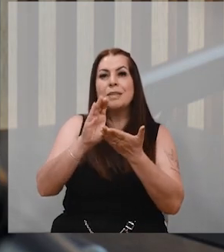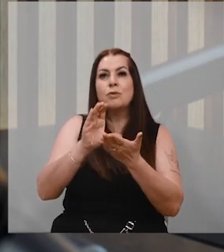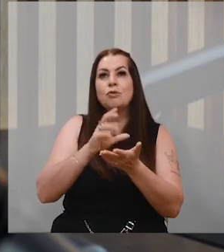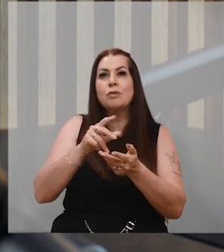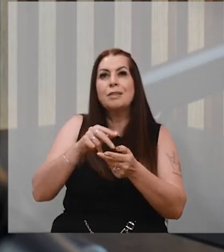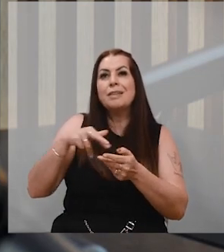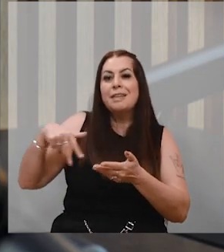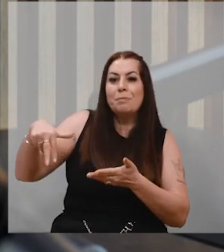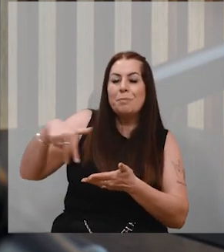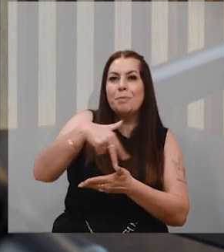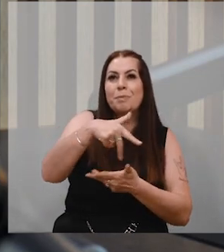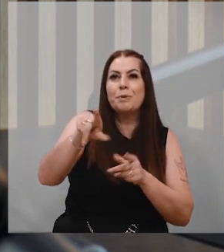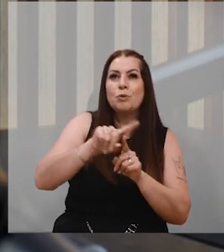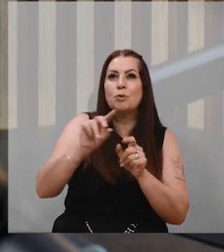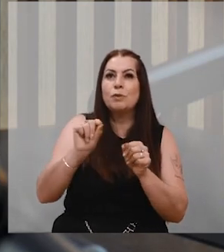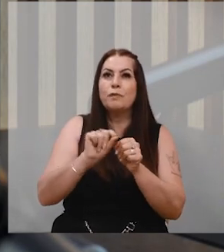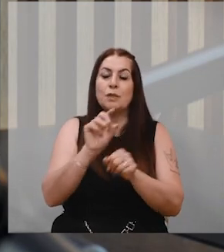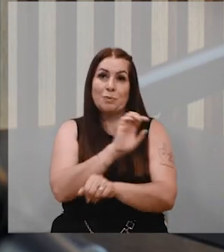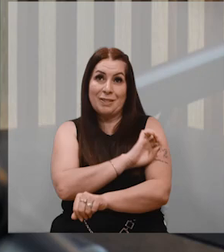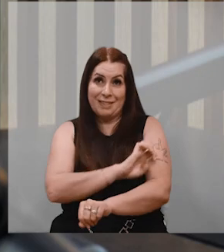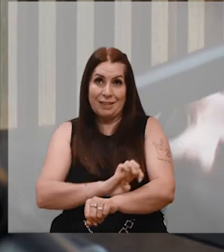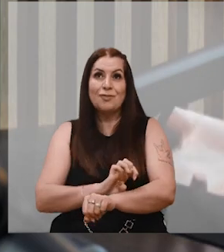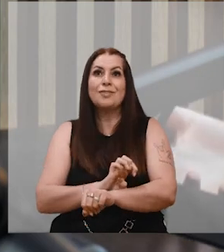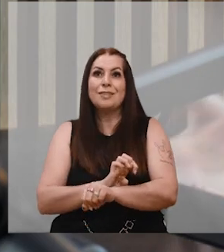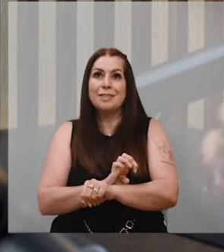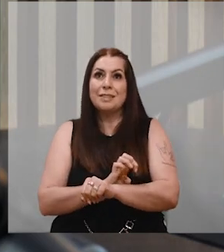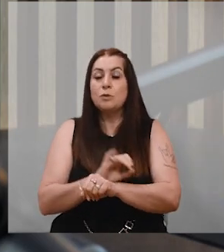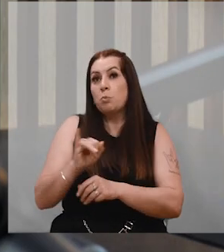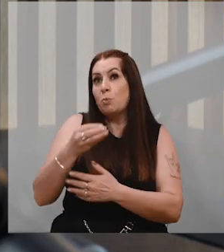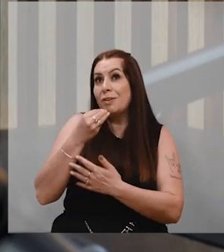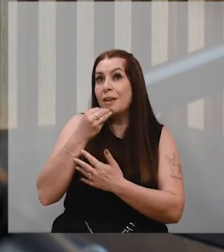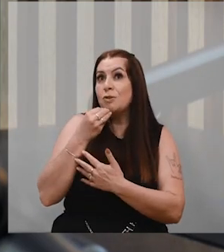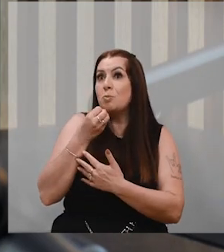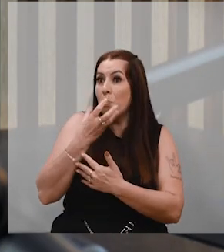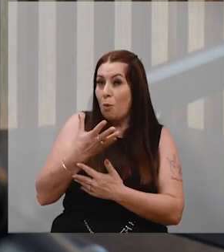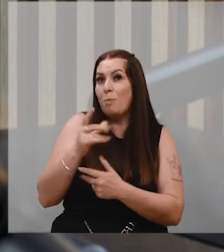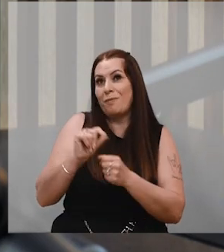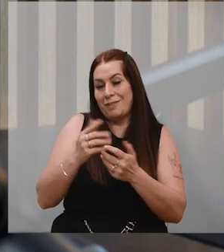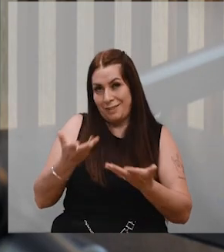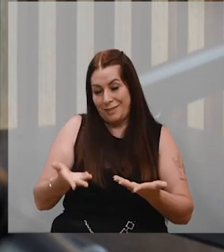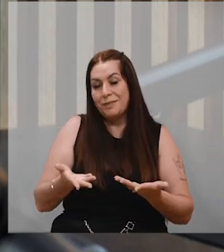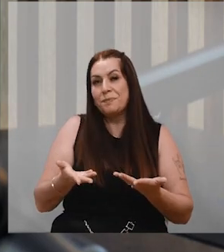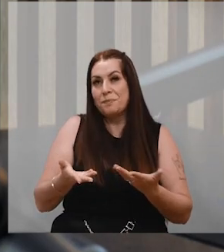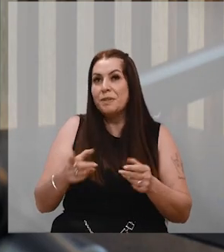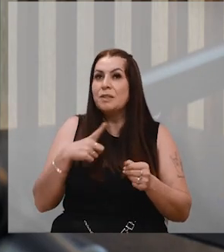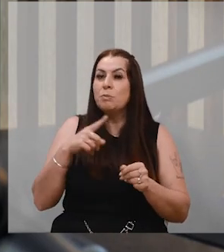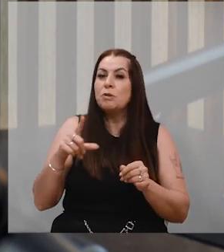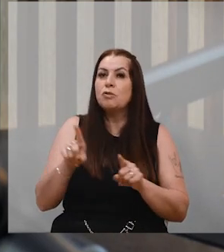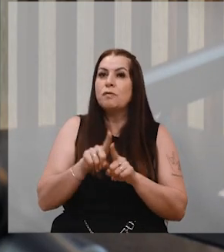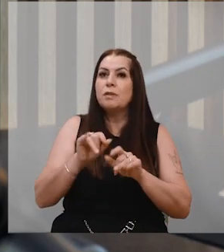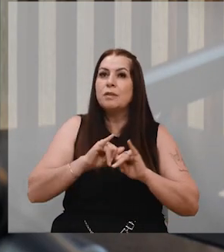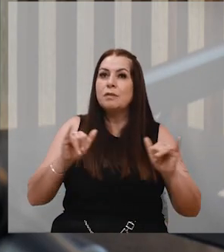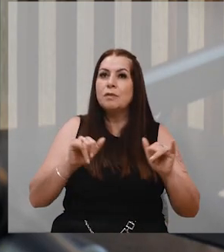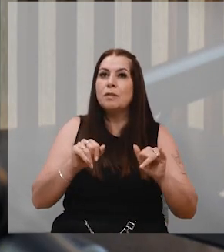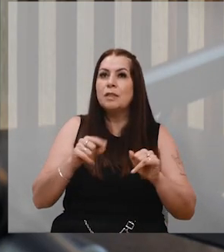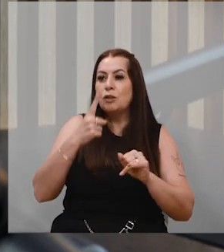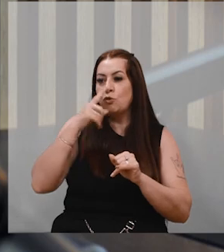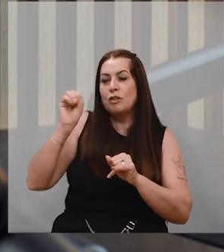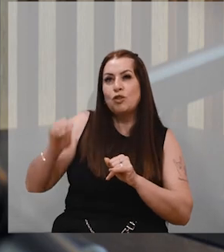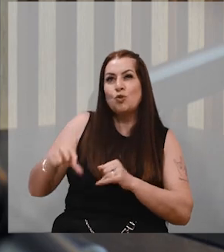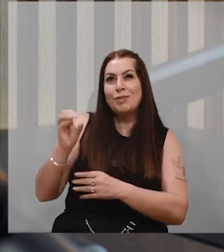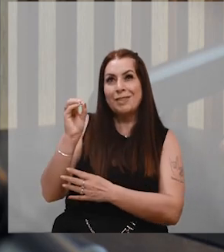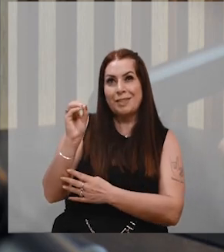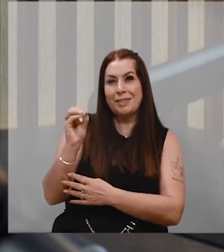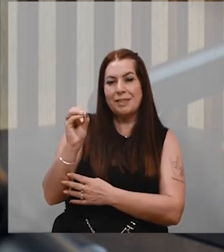Todos também produzidos pelos estagiários. Então, uma oportunidade muito boa a gente fazer isso. E também tivemos a campanha do Lixo Zero.